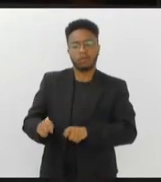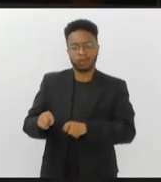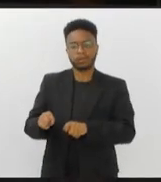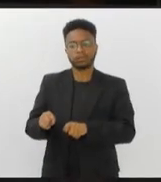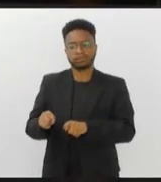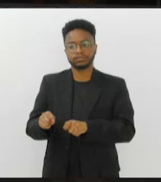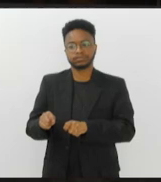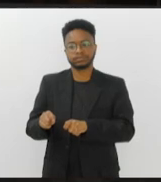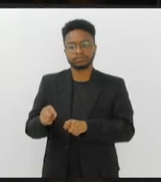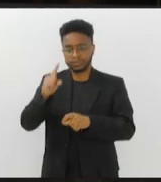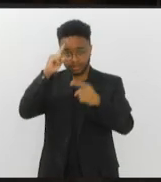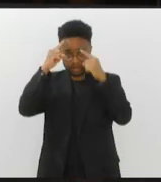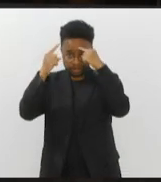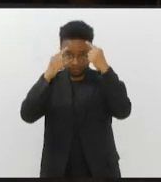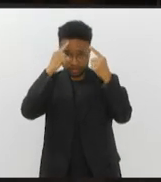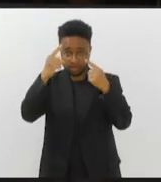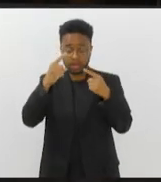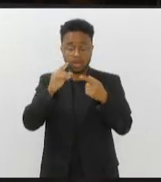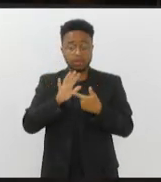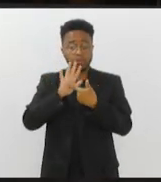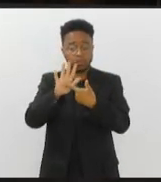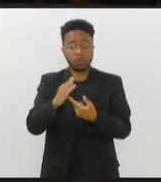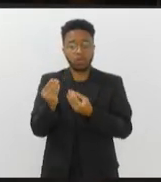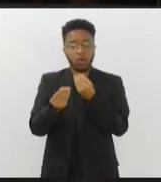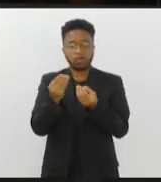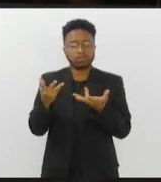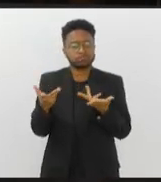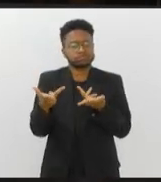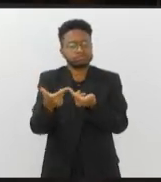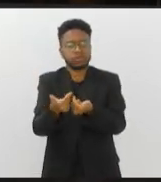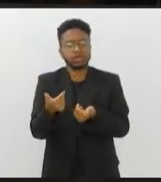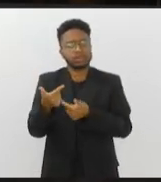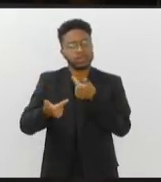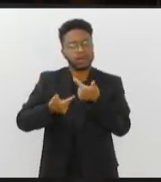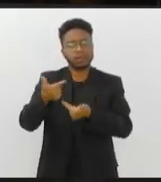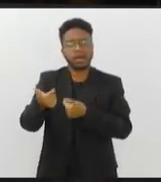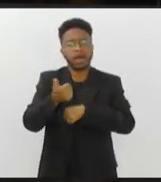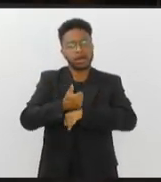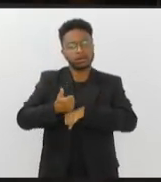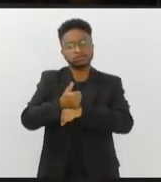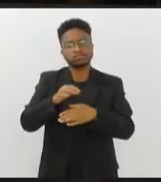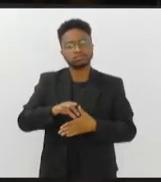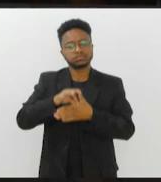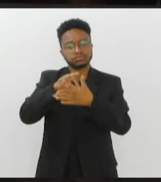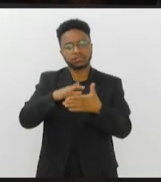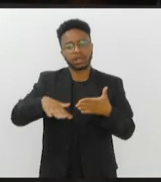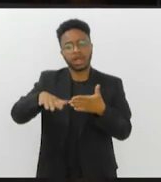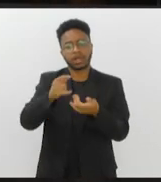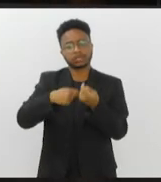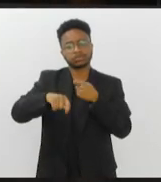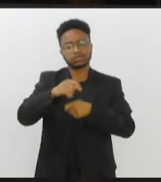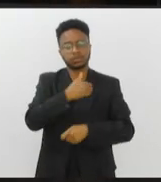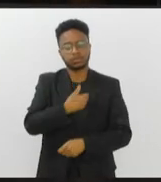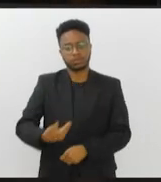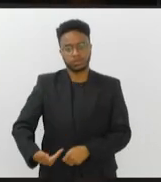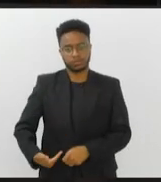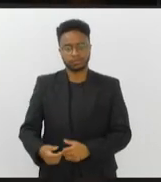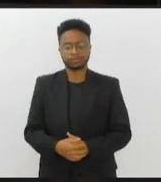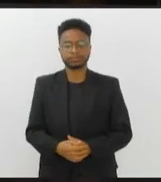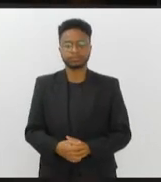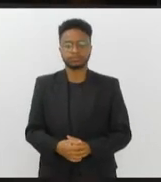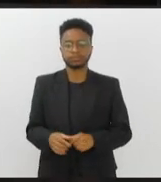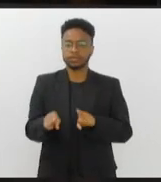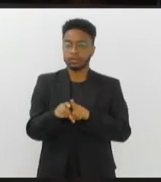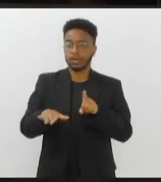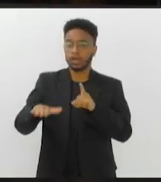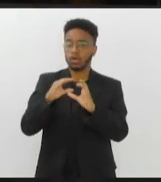e criatividade justificam a brilhante carreira desenvolvida em cargos de liderança na área de administração pública,